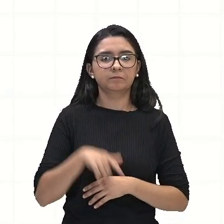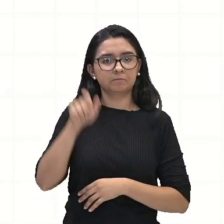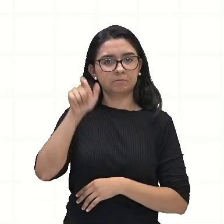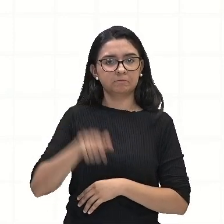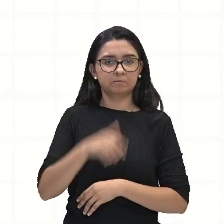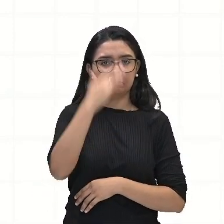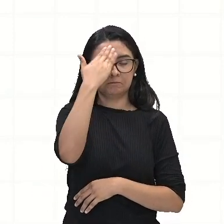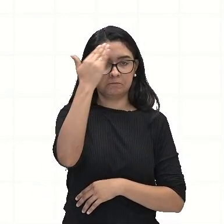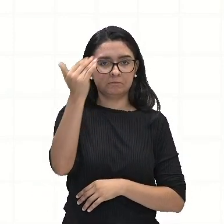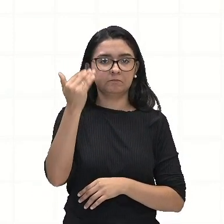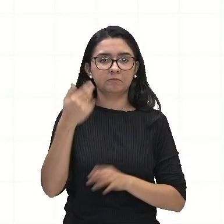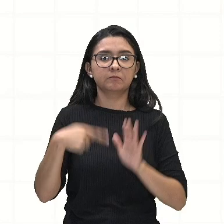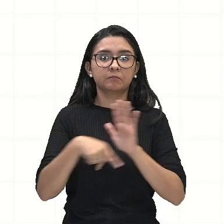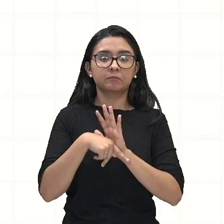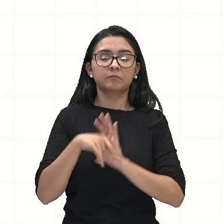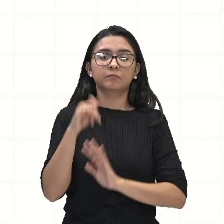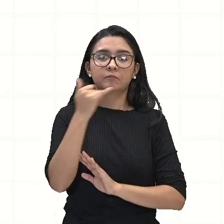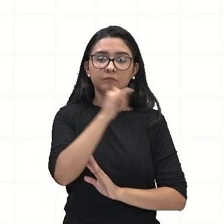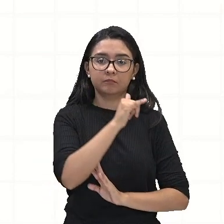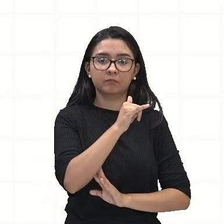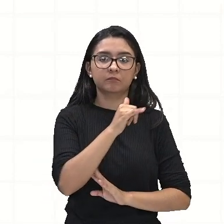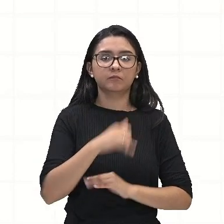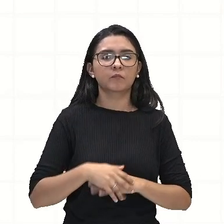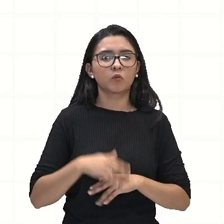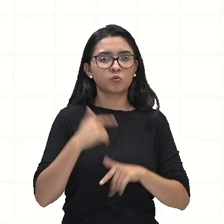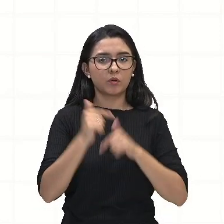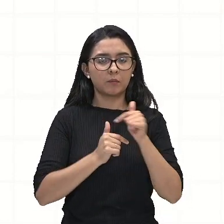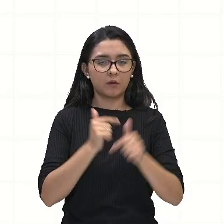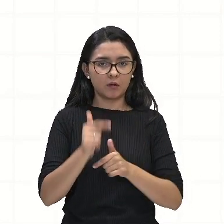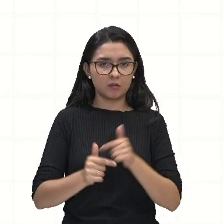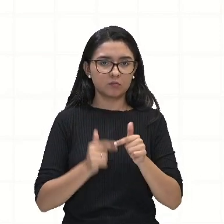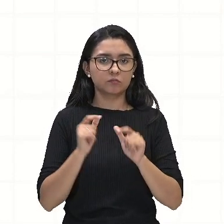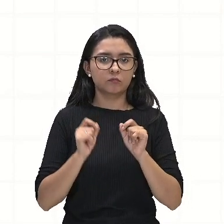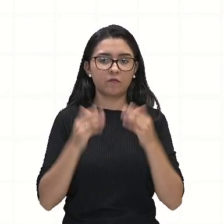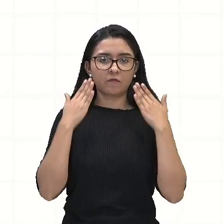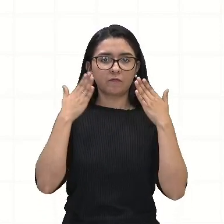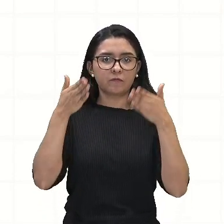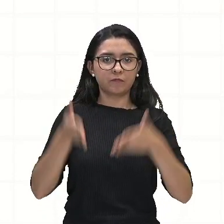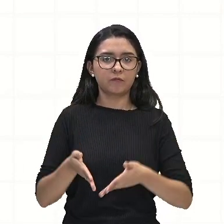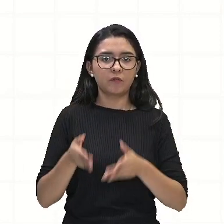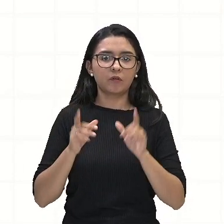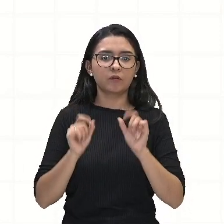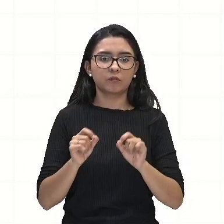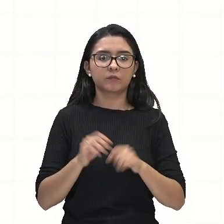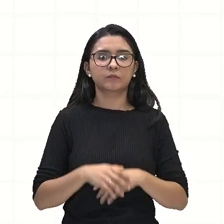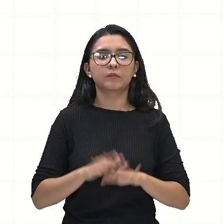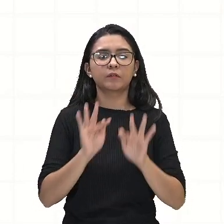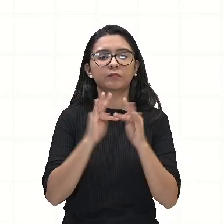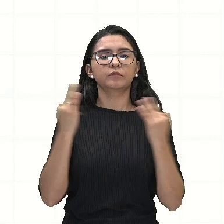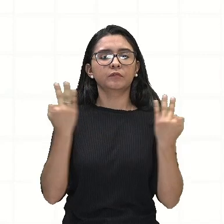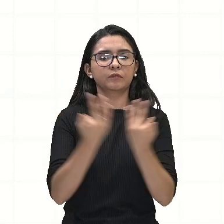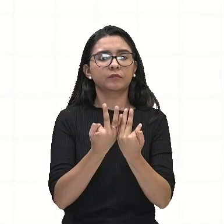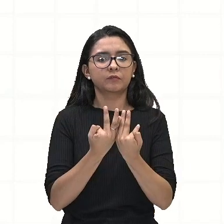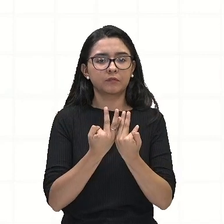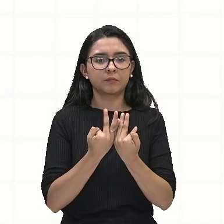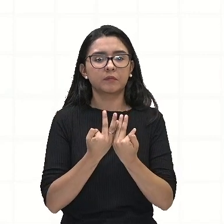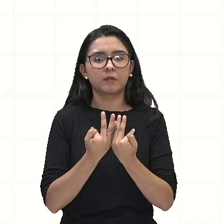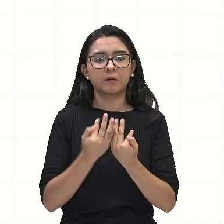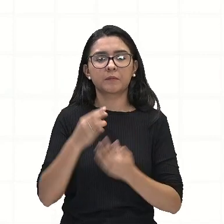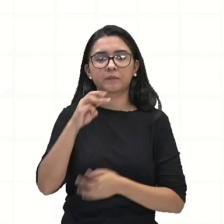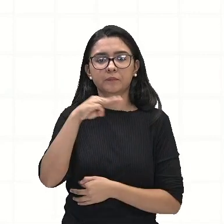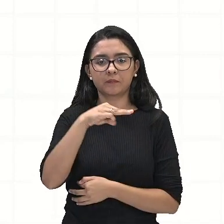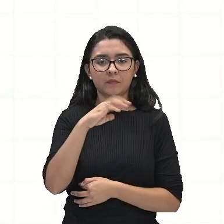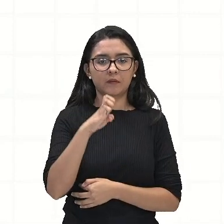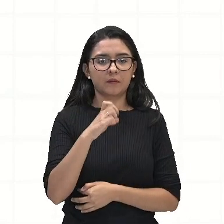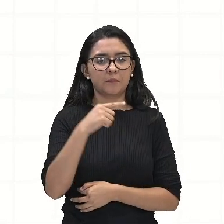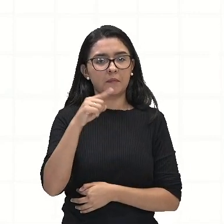e aclamado na Itália. Seus serviços foram dedicados para a família Médici. Professora, como assim família